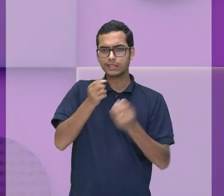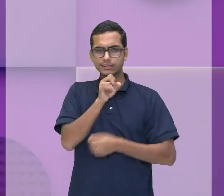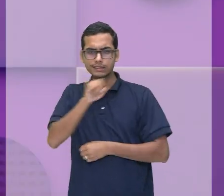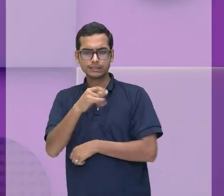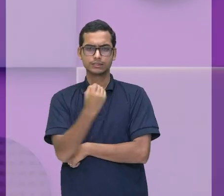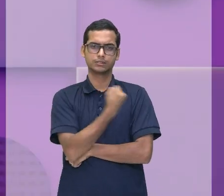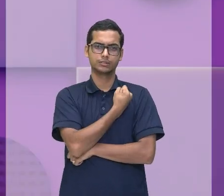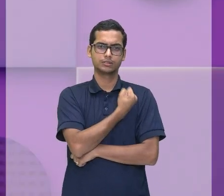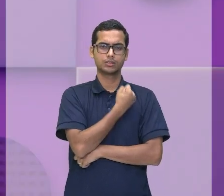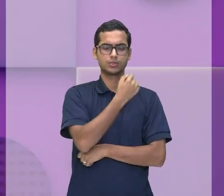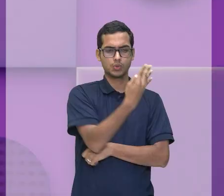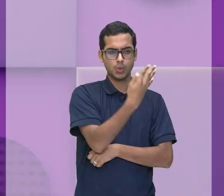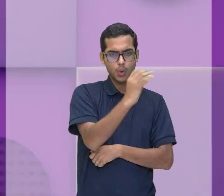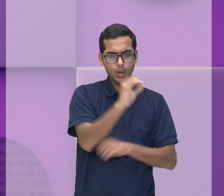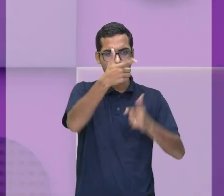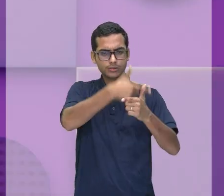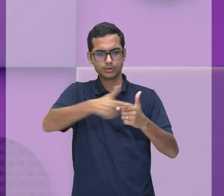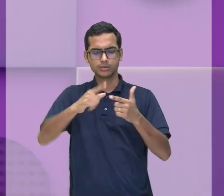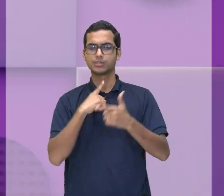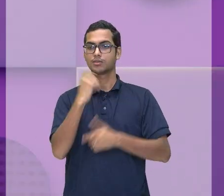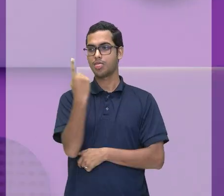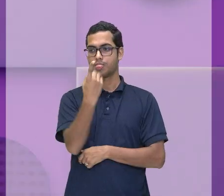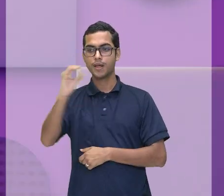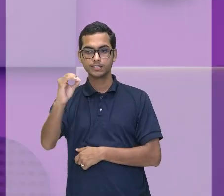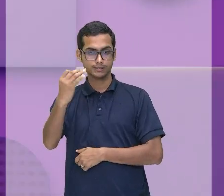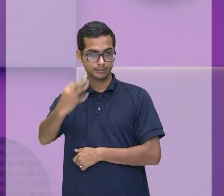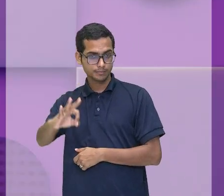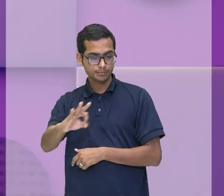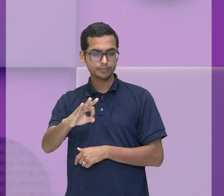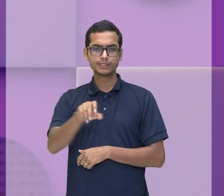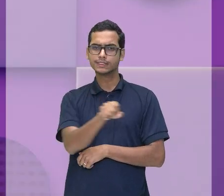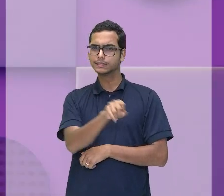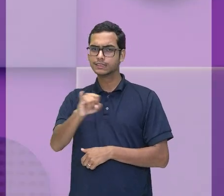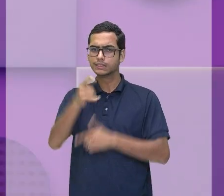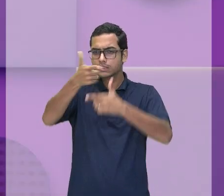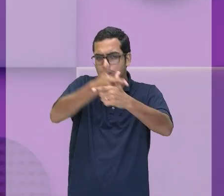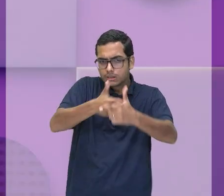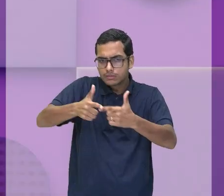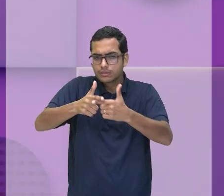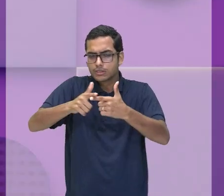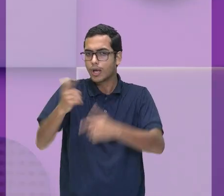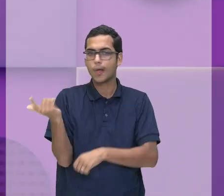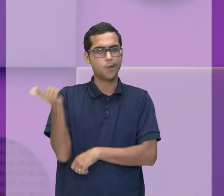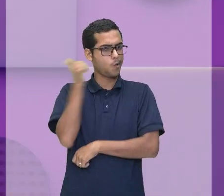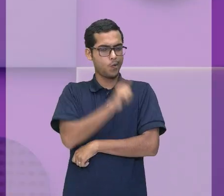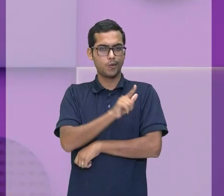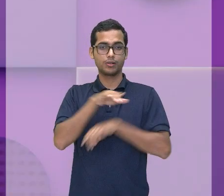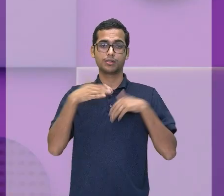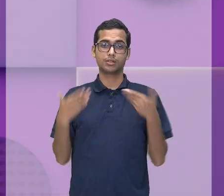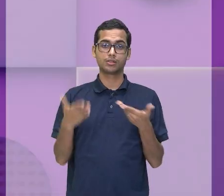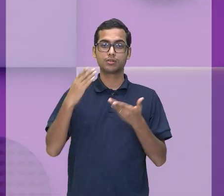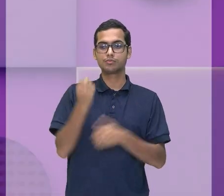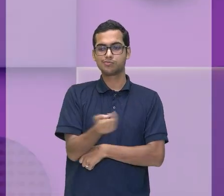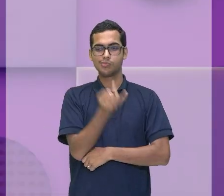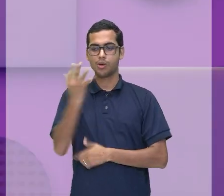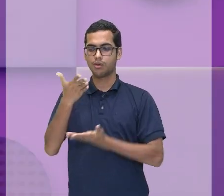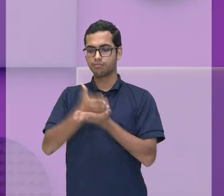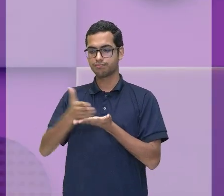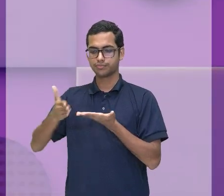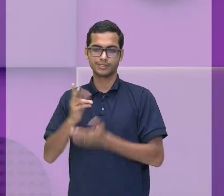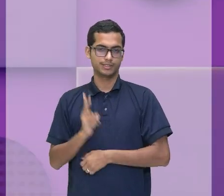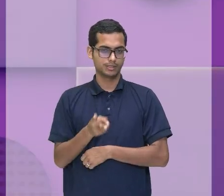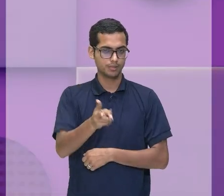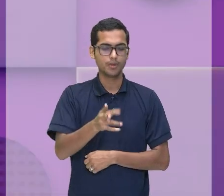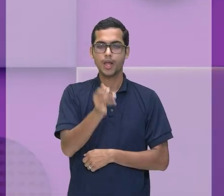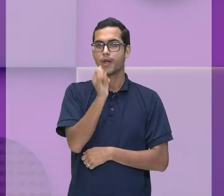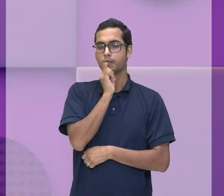divisor de 40. Entenderam como é que funciona? Se não for divisor, sempre vai estar sobrando uma quantidade. Como, por exemplo,